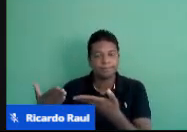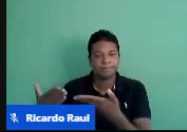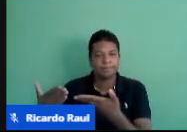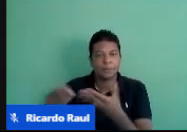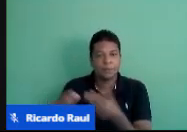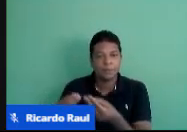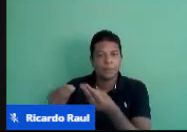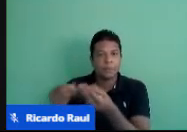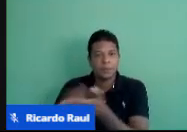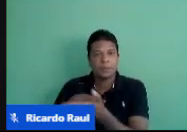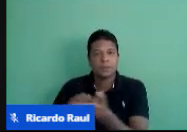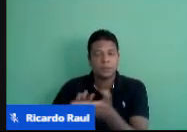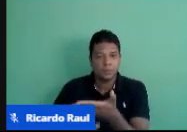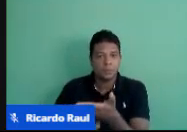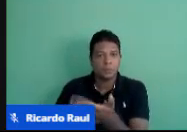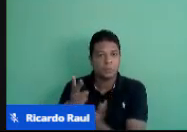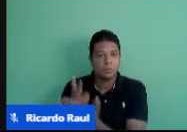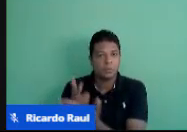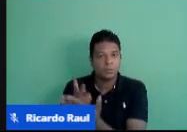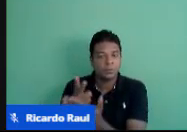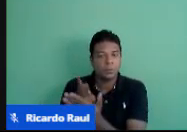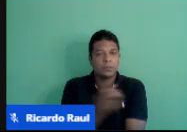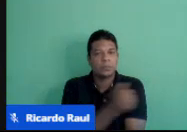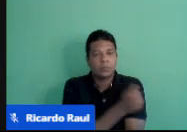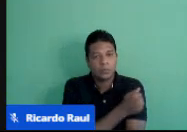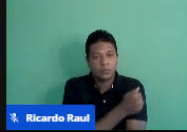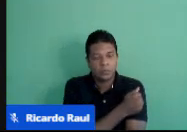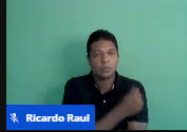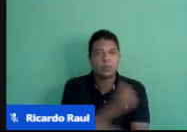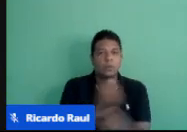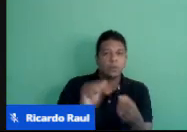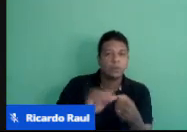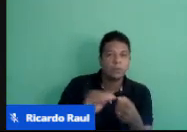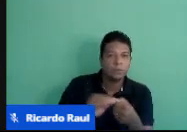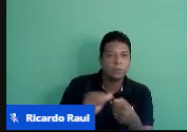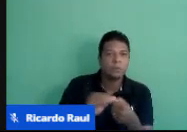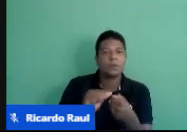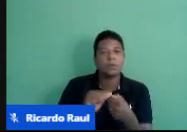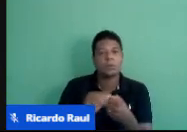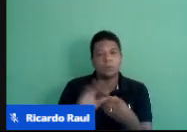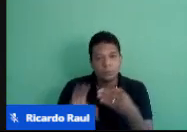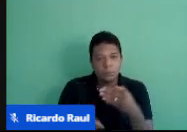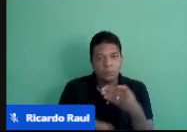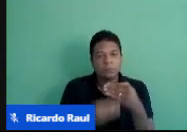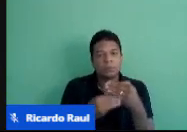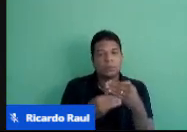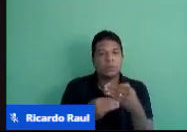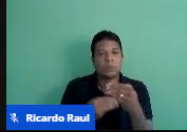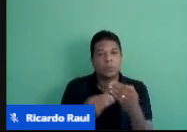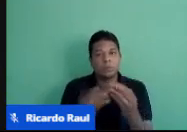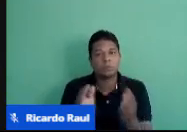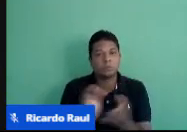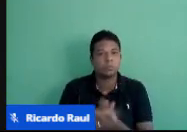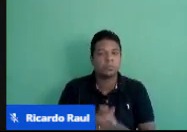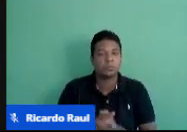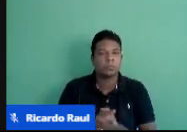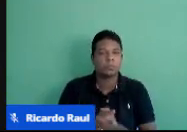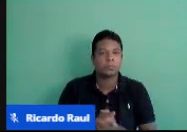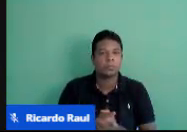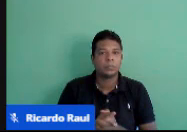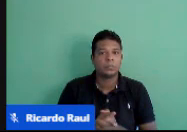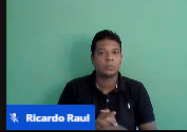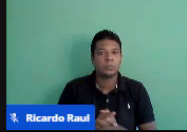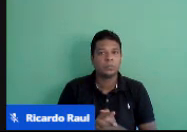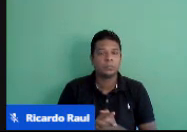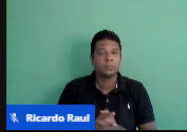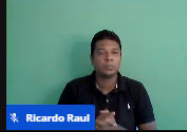é sempre aqueles mesmos alunos que estão fazendo. Né, a complementar é uma revisão, que foi pedido,